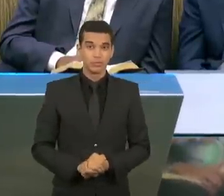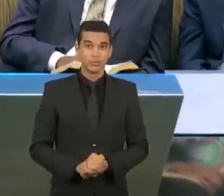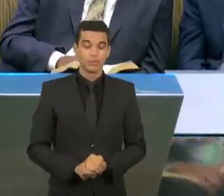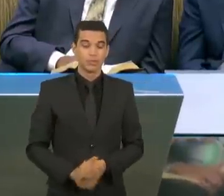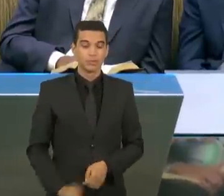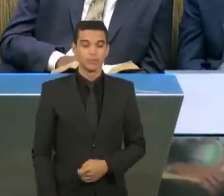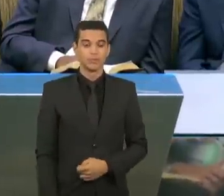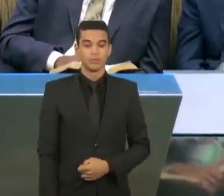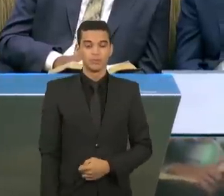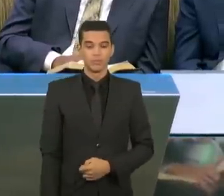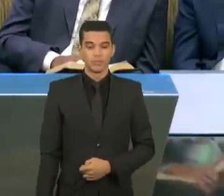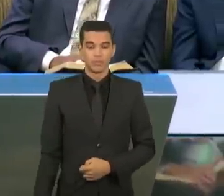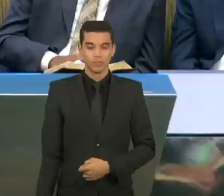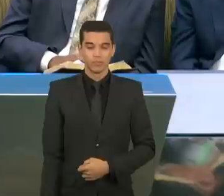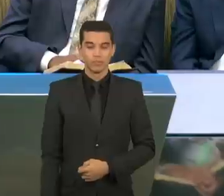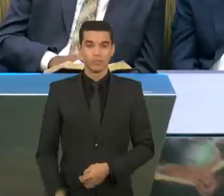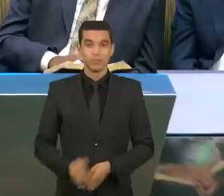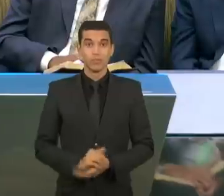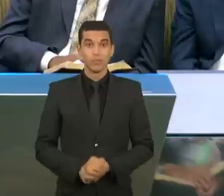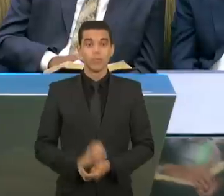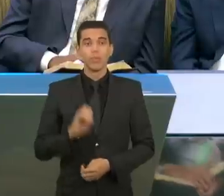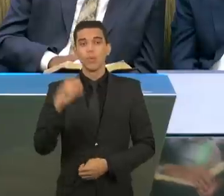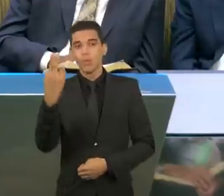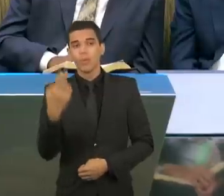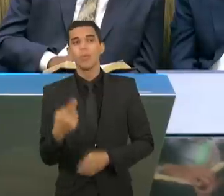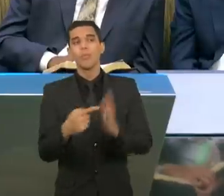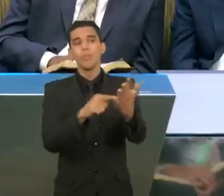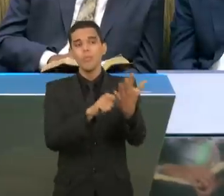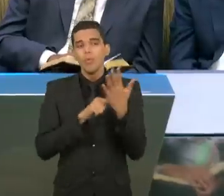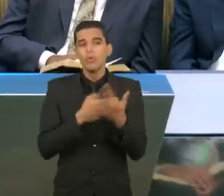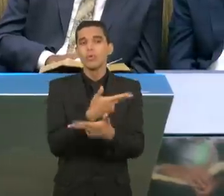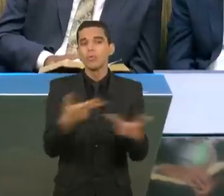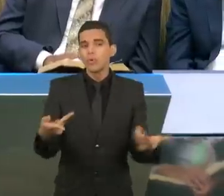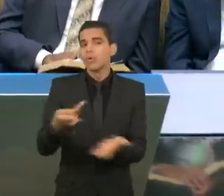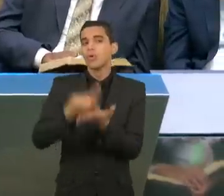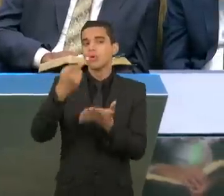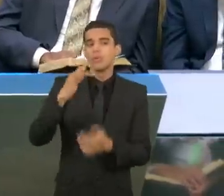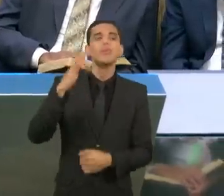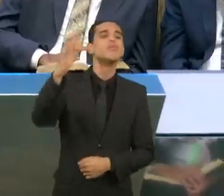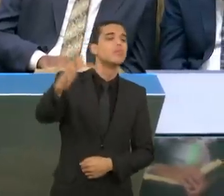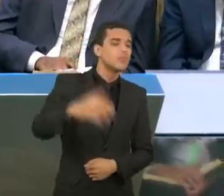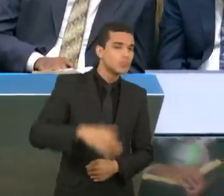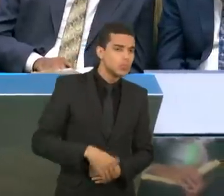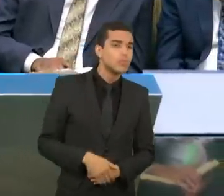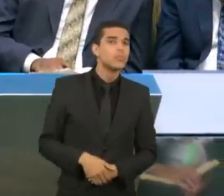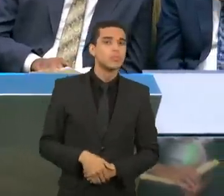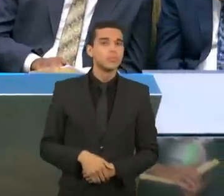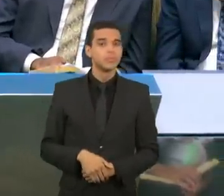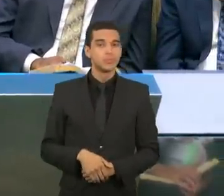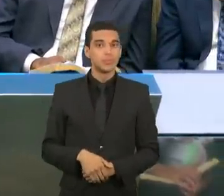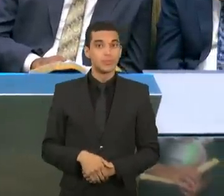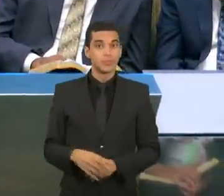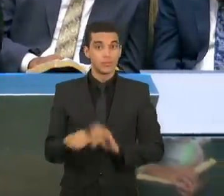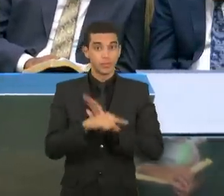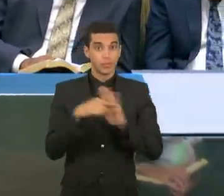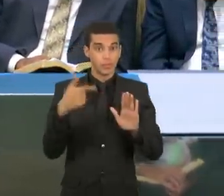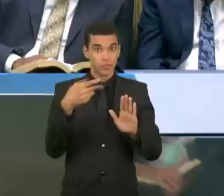Ou mostrai-nos o que haverá de ocorrer no futuro. É o plural majestático.